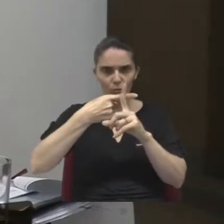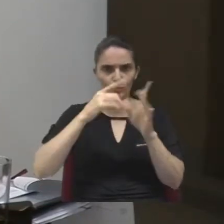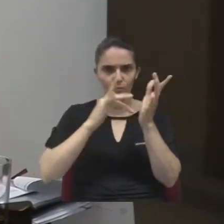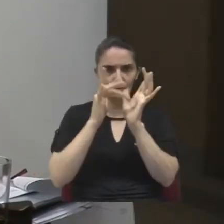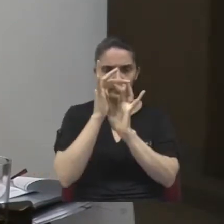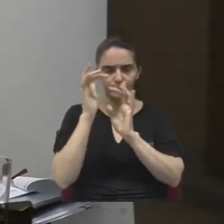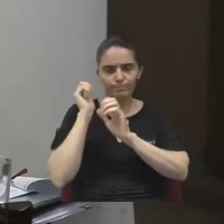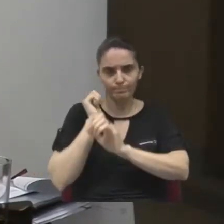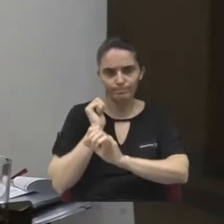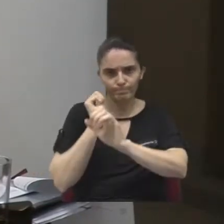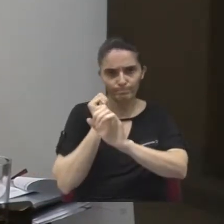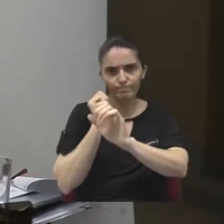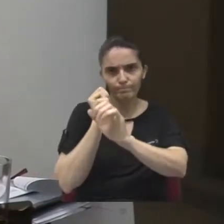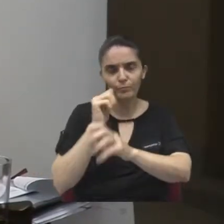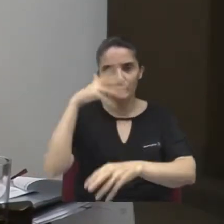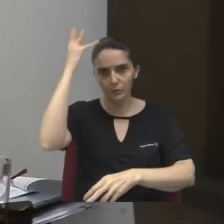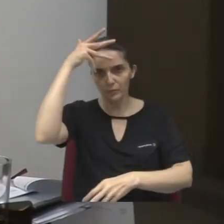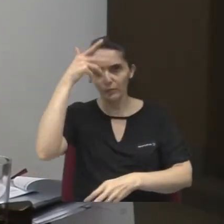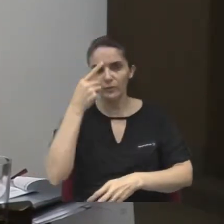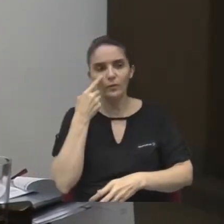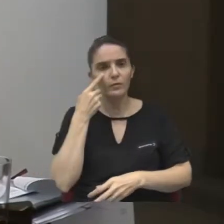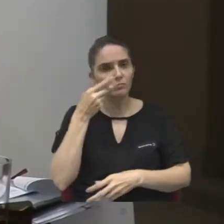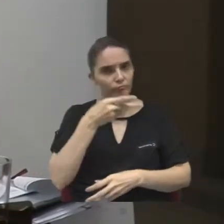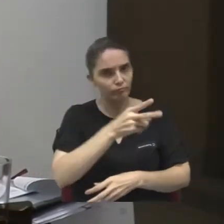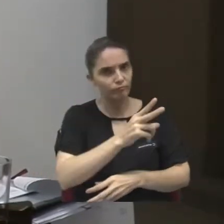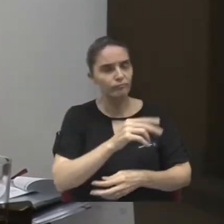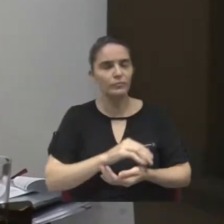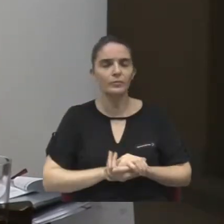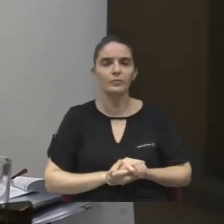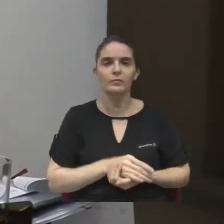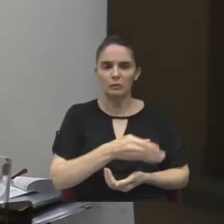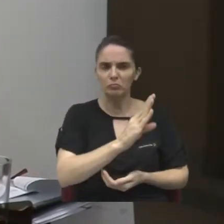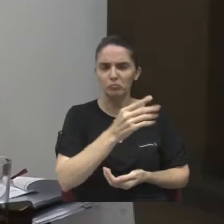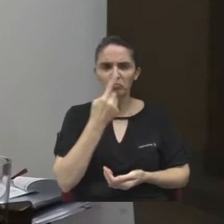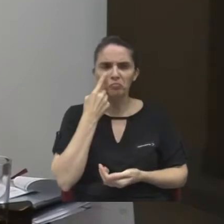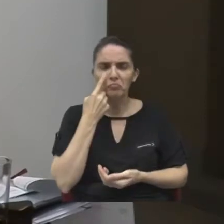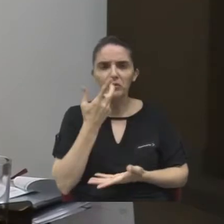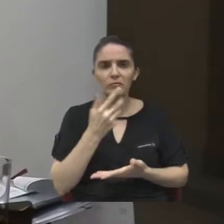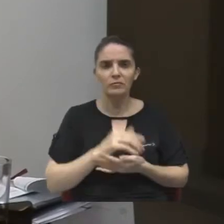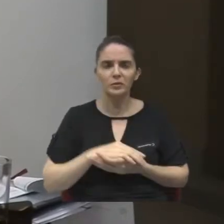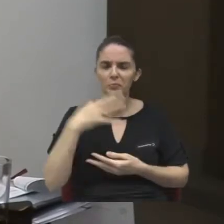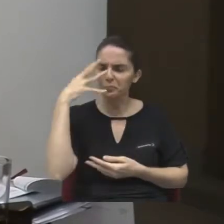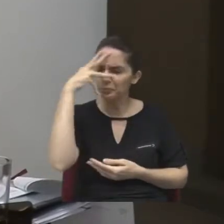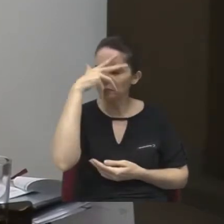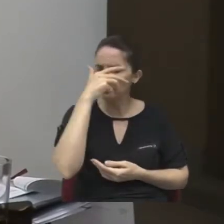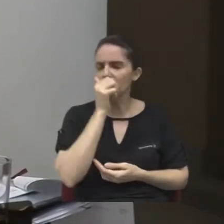assistir um espetáculo lindo, e como é bonito que a